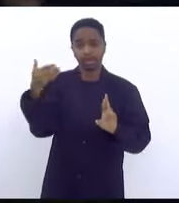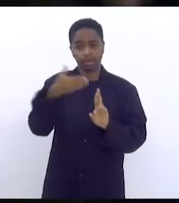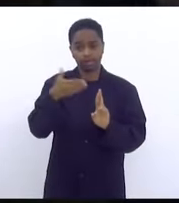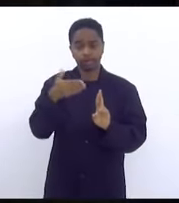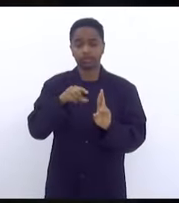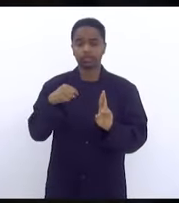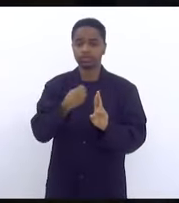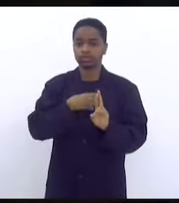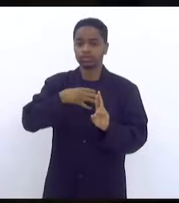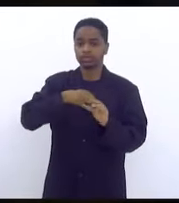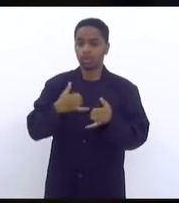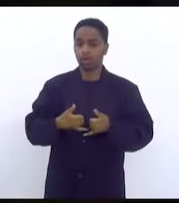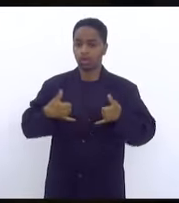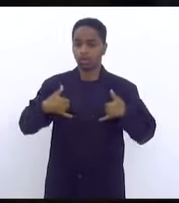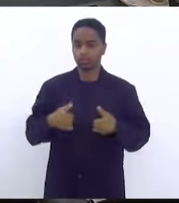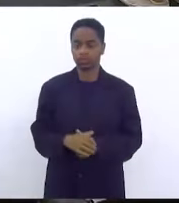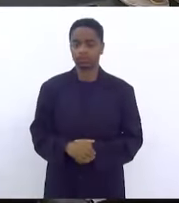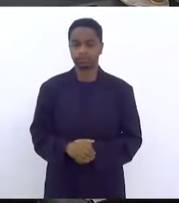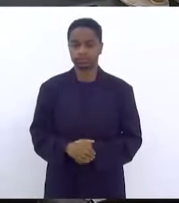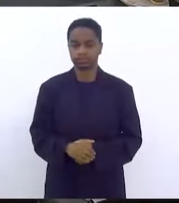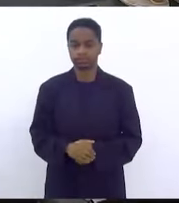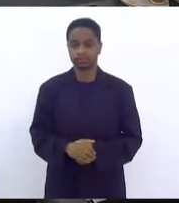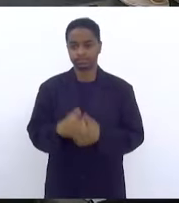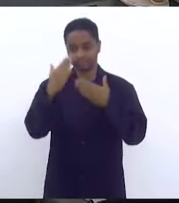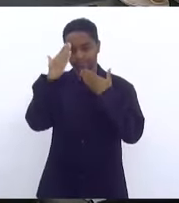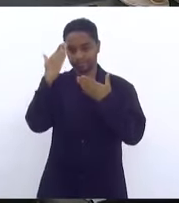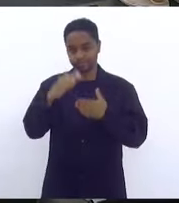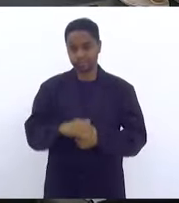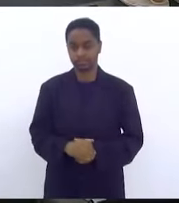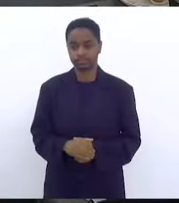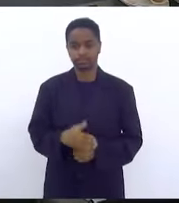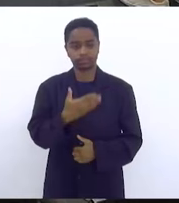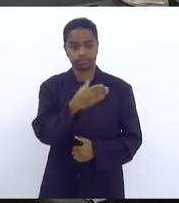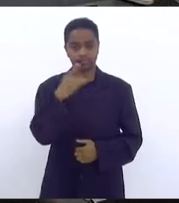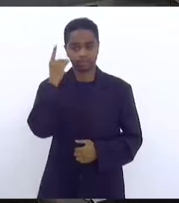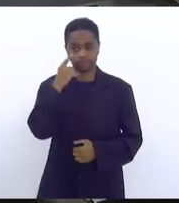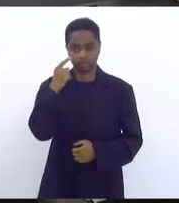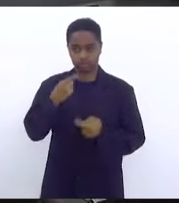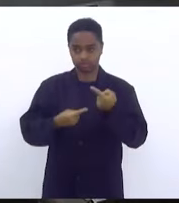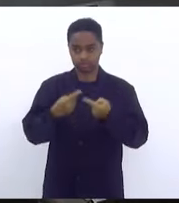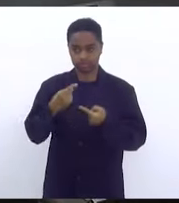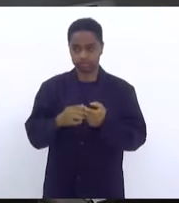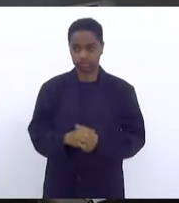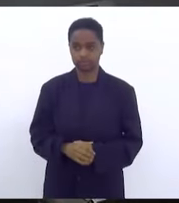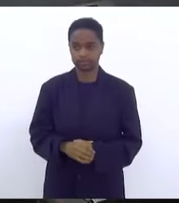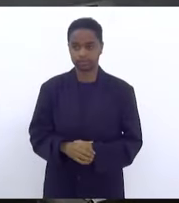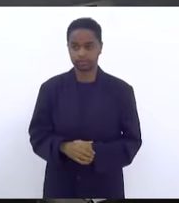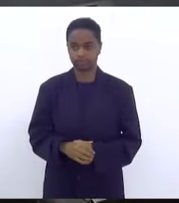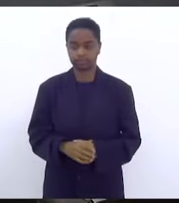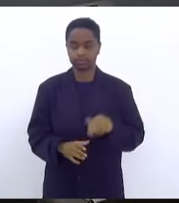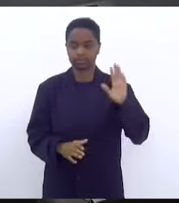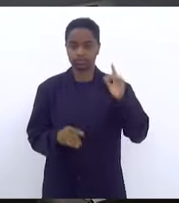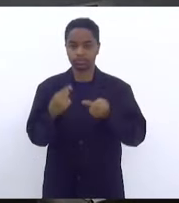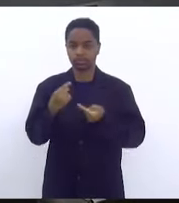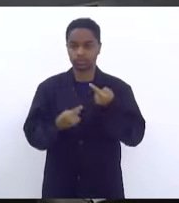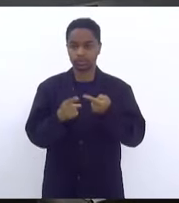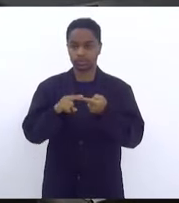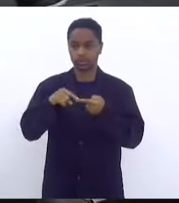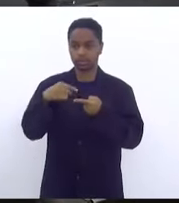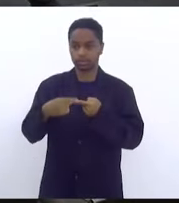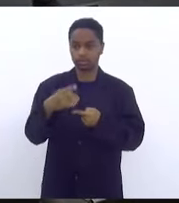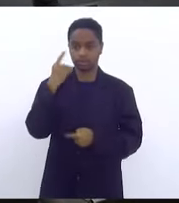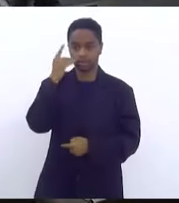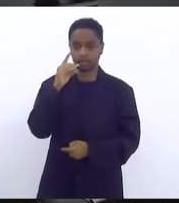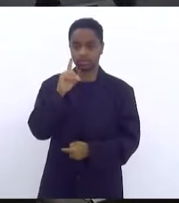orgulho para nós outros. Obrigada. A deputada Érica vai discutir? Para discutir, para discutir, deputada Érica, e logo em seguida